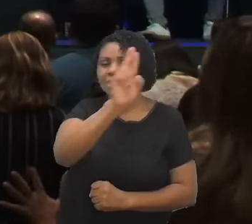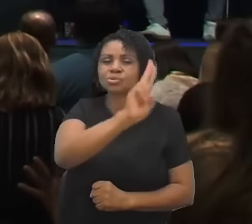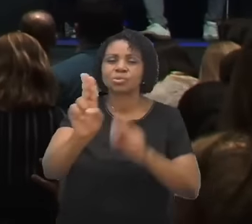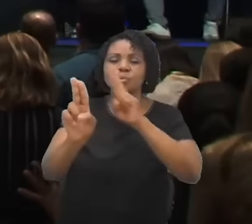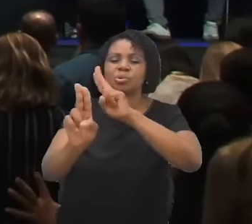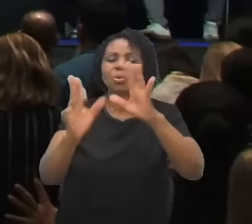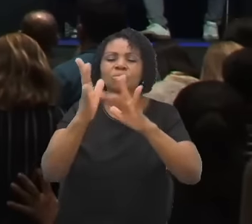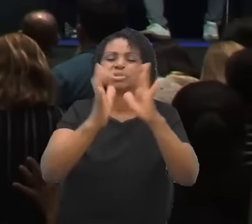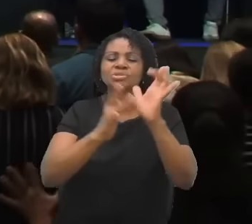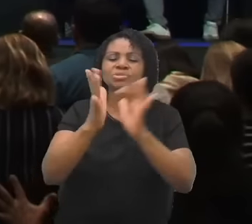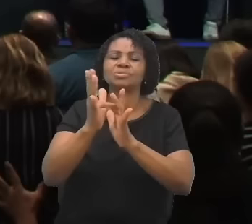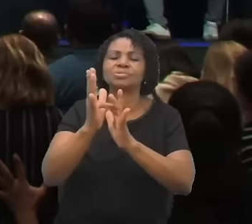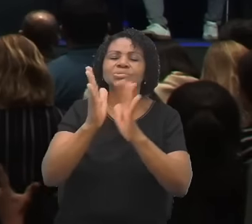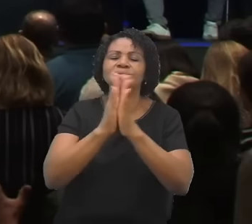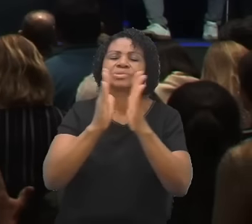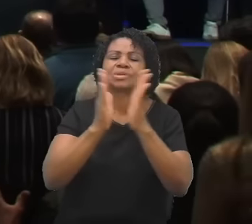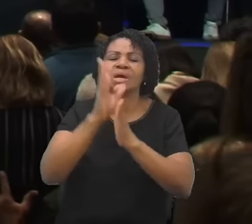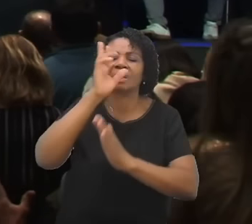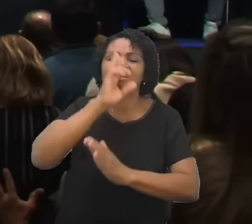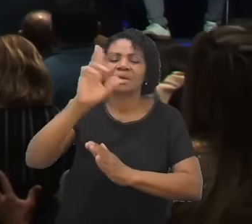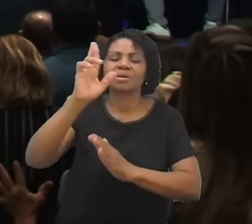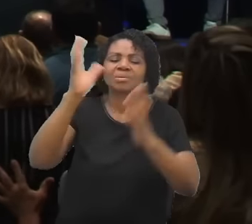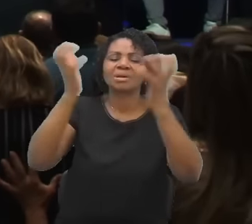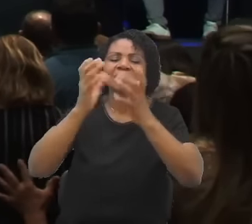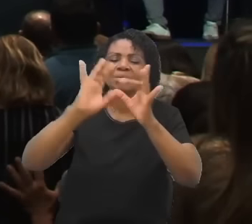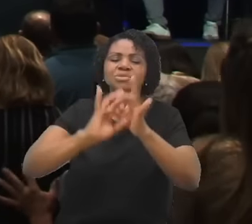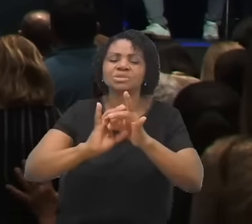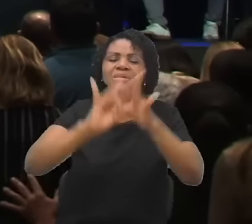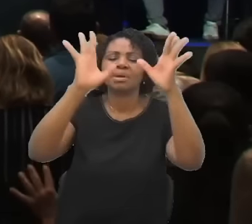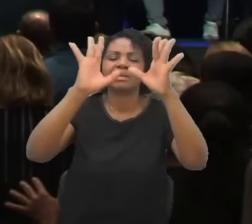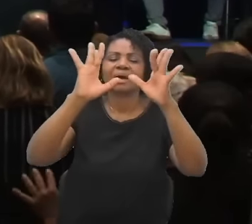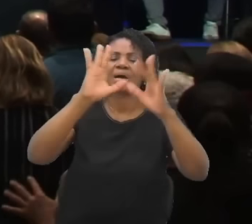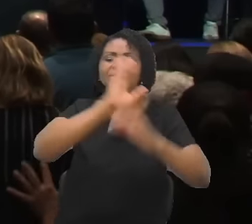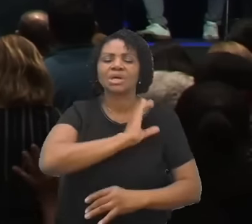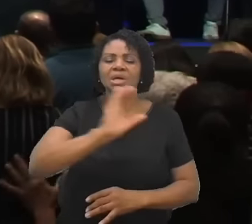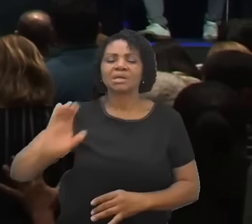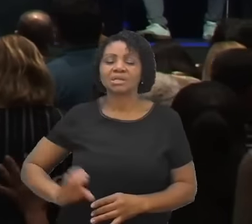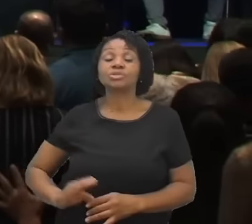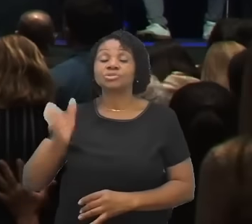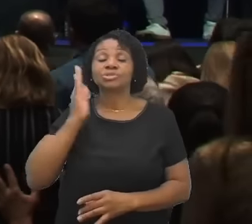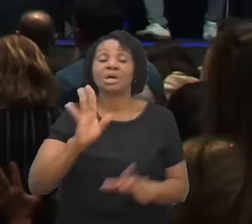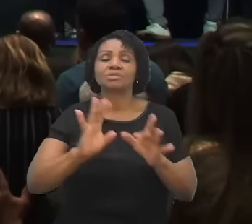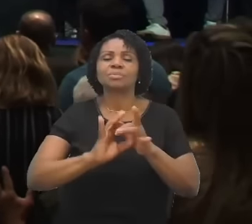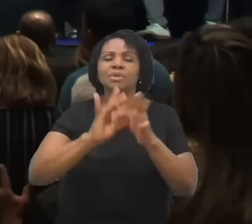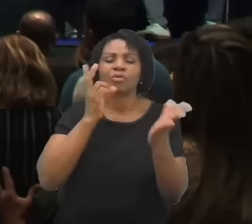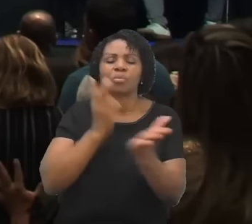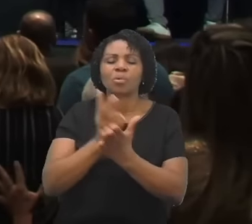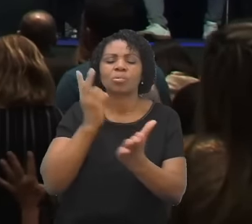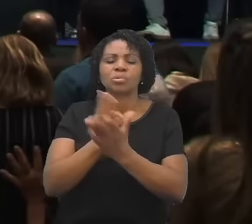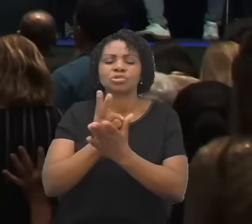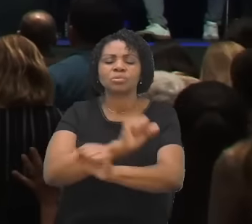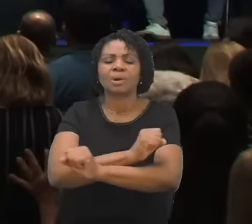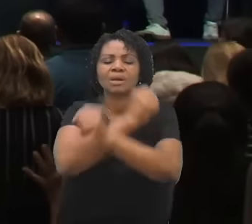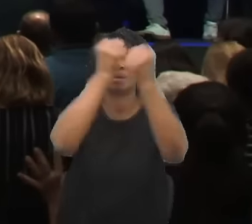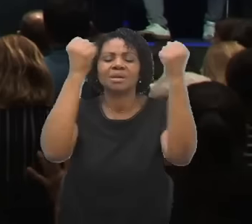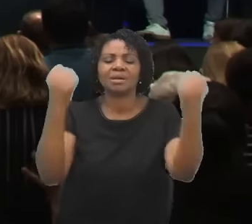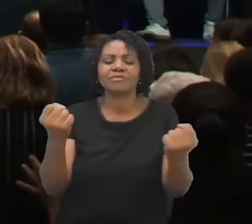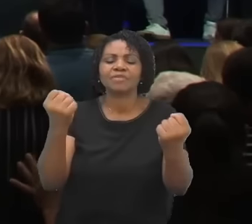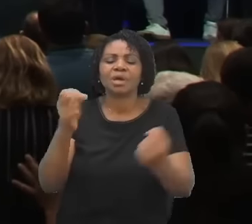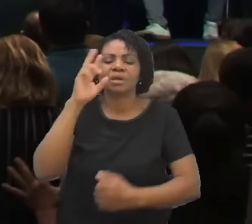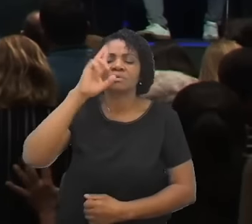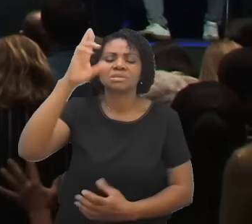Jesus. Senhor, nós queremos liberdade, porque Cristo nos libertou, e vamos permanecer livres na liberdade que o